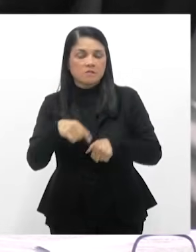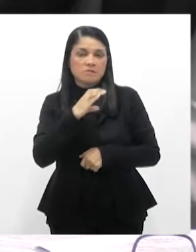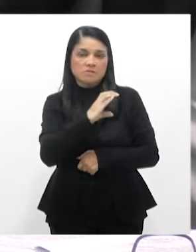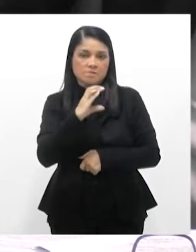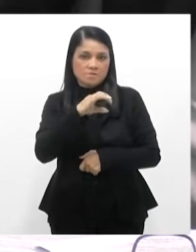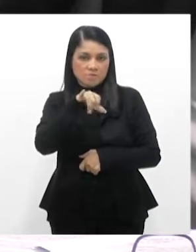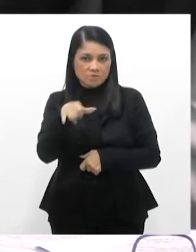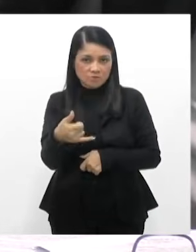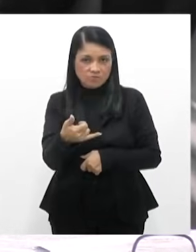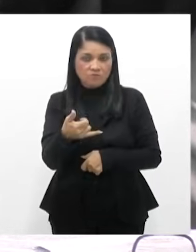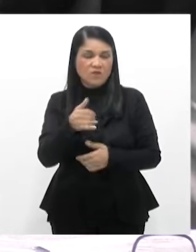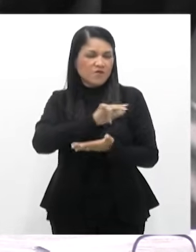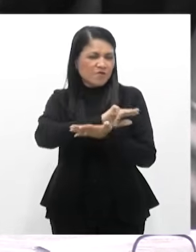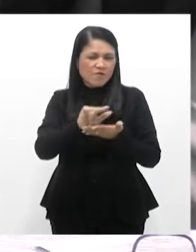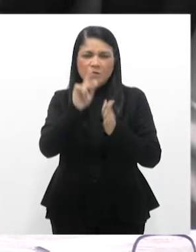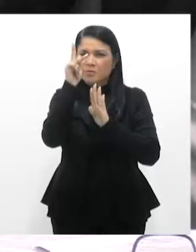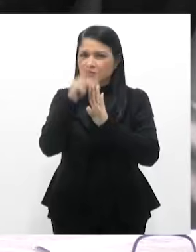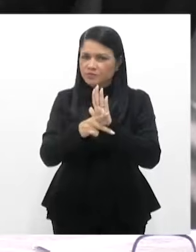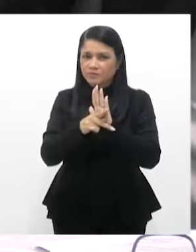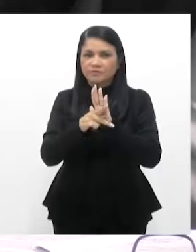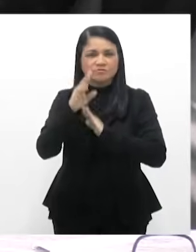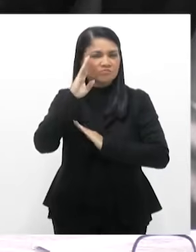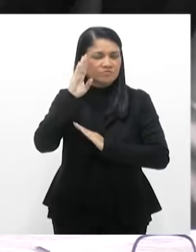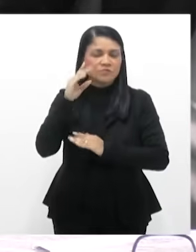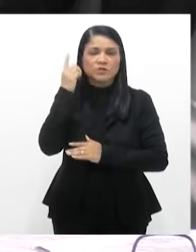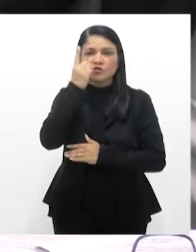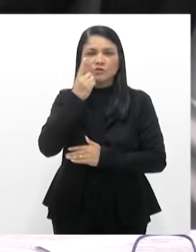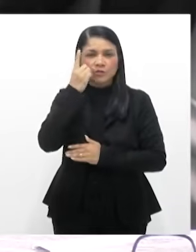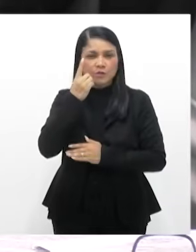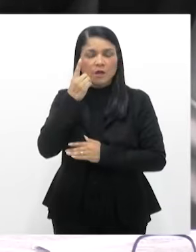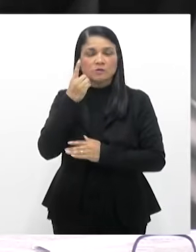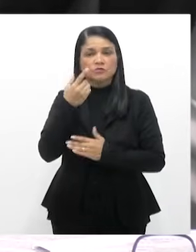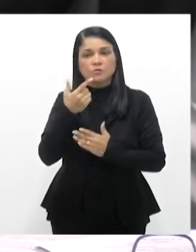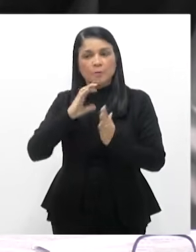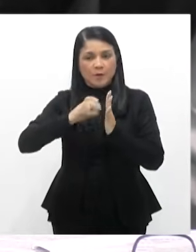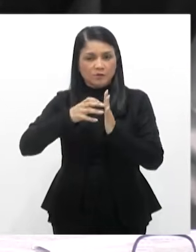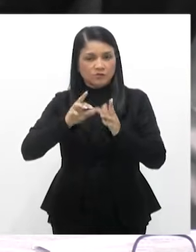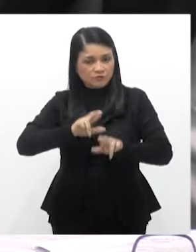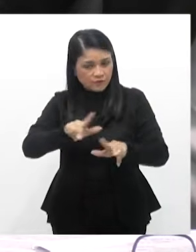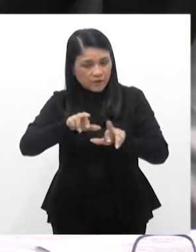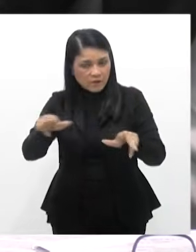CCJ, vários projetos, inclusive de deputados de oposição,